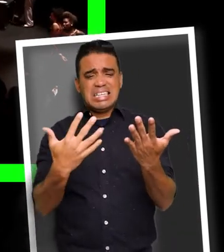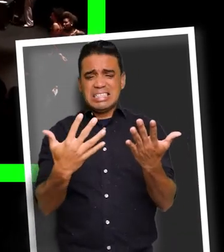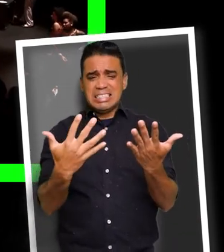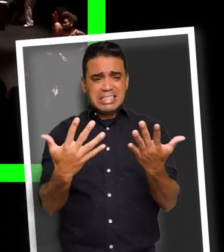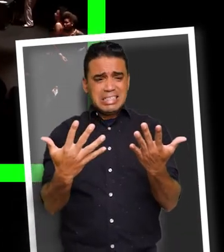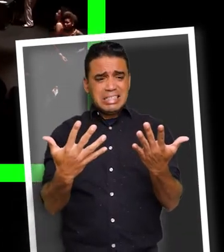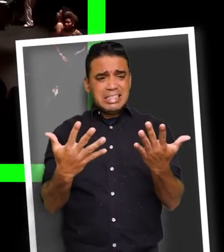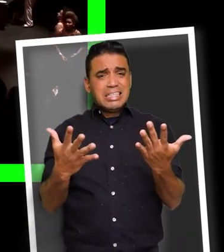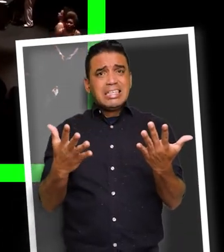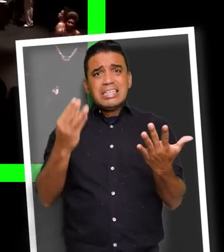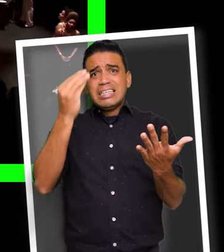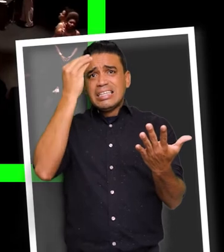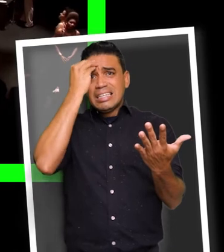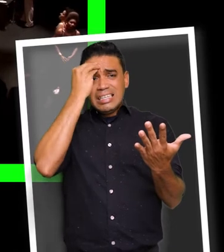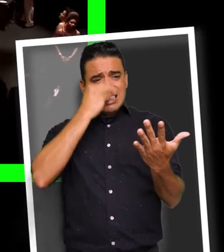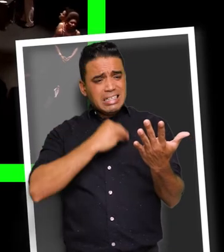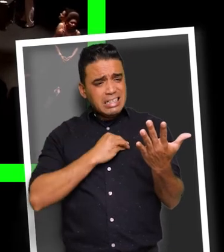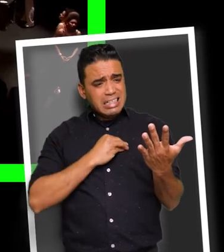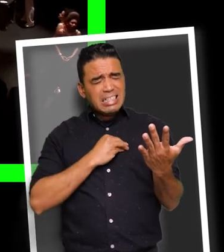em minhas mãos.